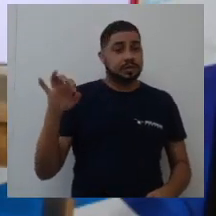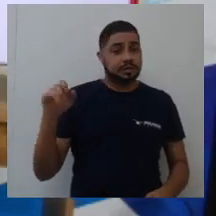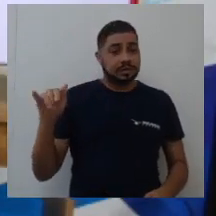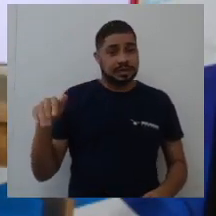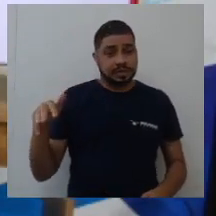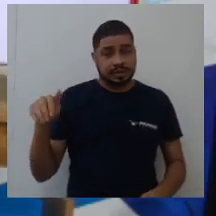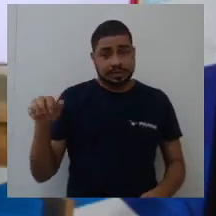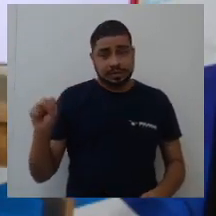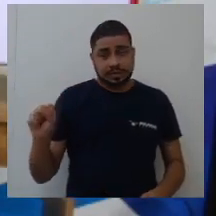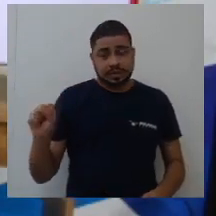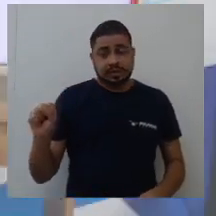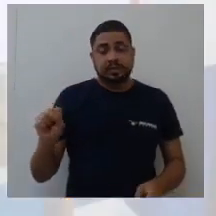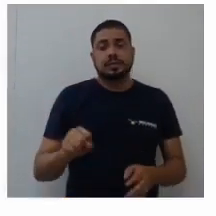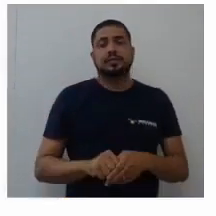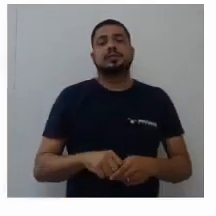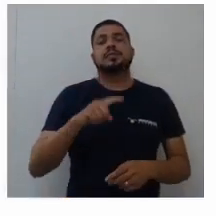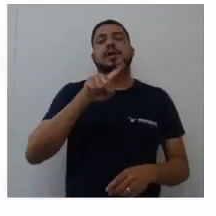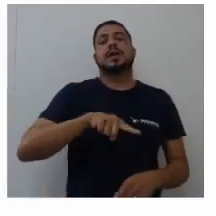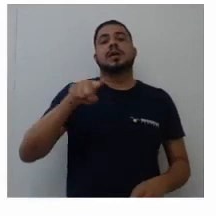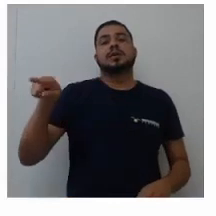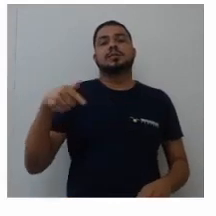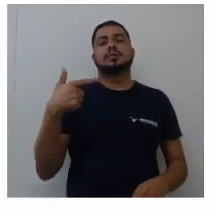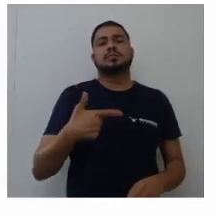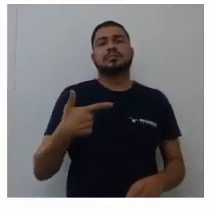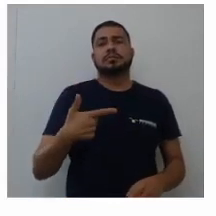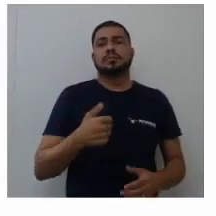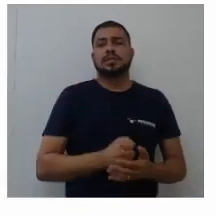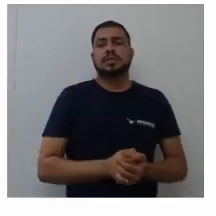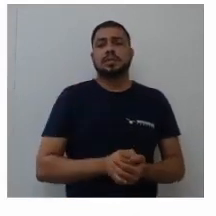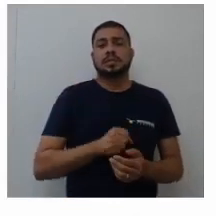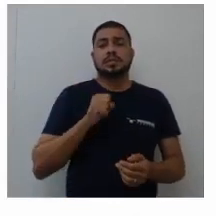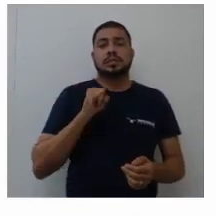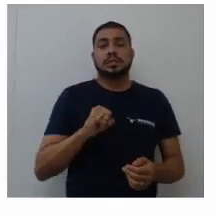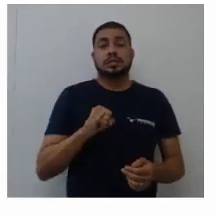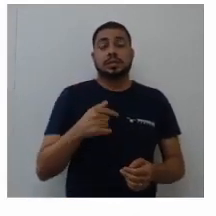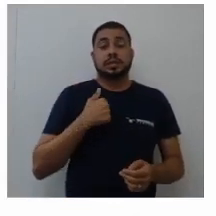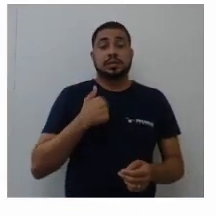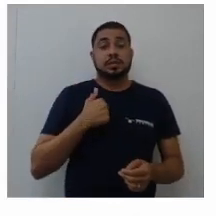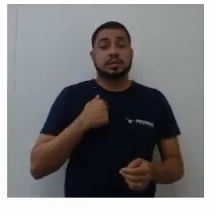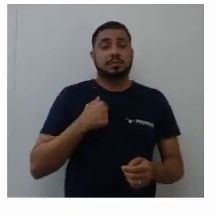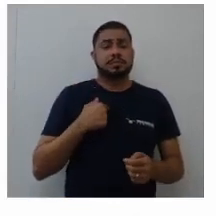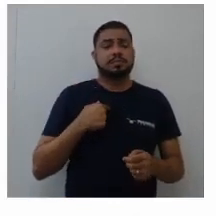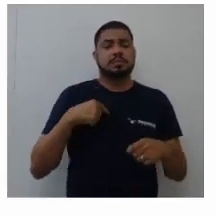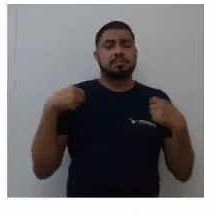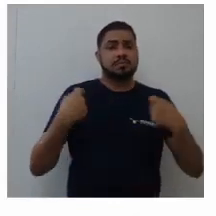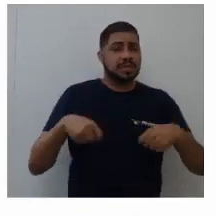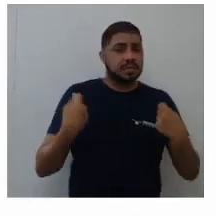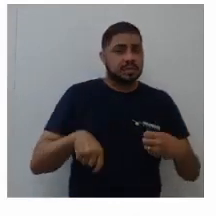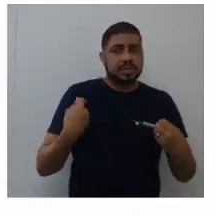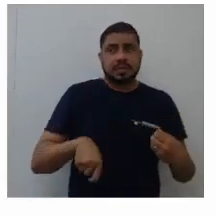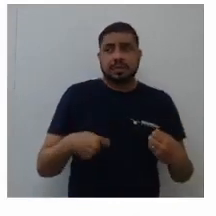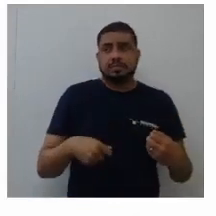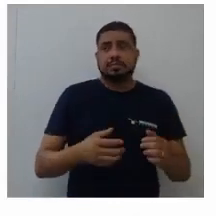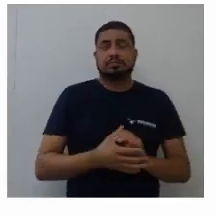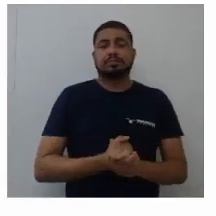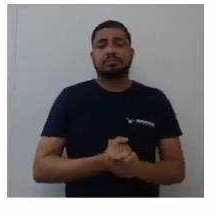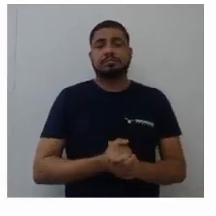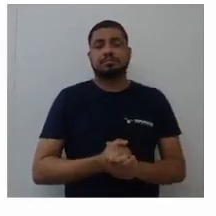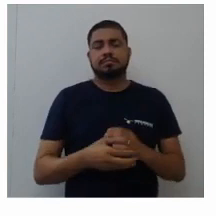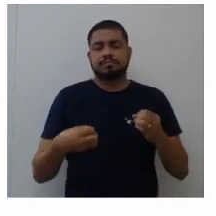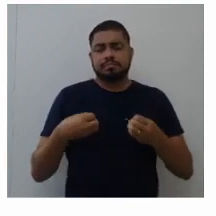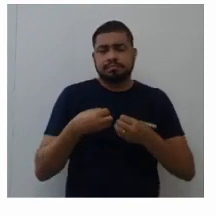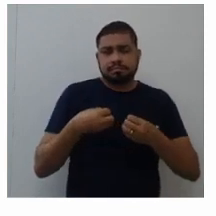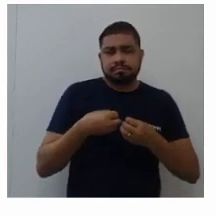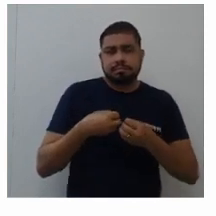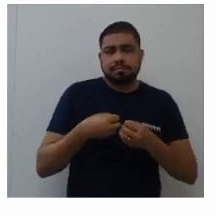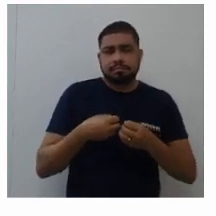sacada aí. Raiz de 2. Olha só, se eu precisar, então, aproximar